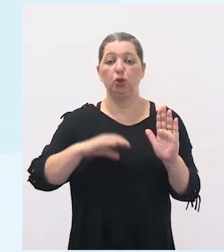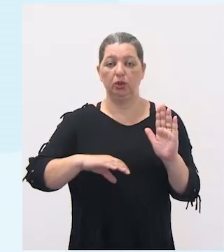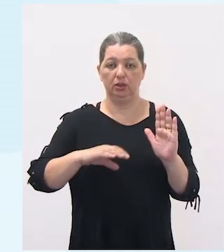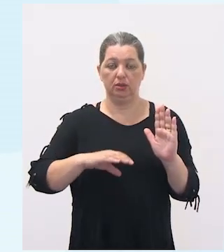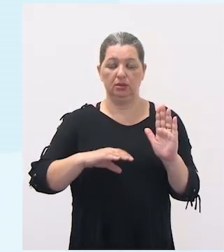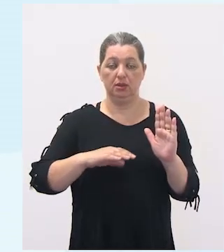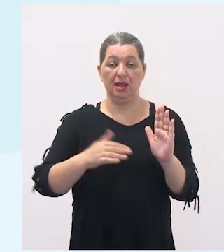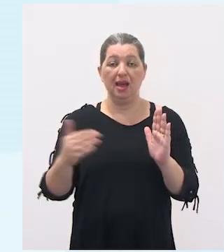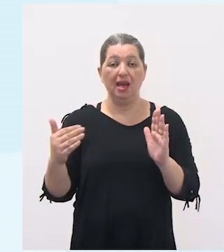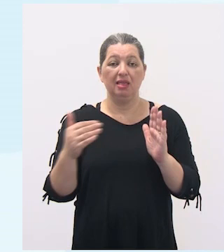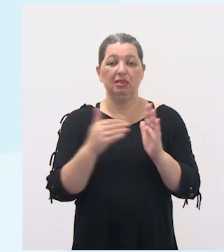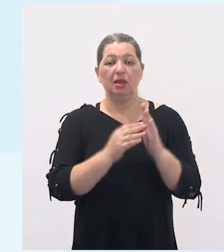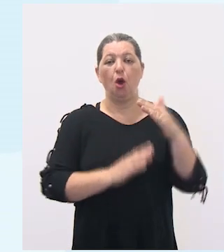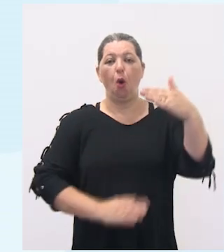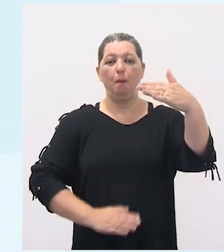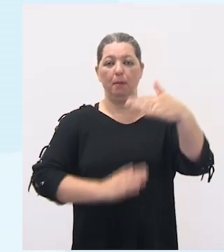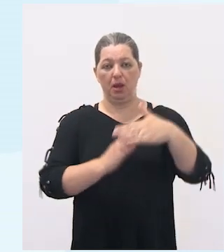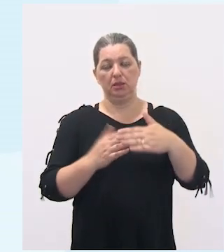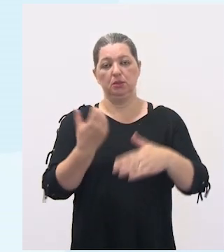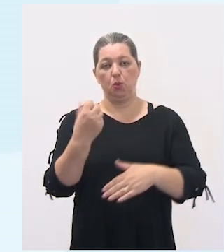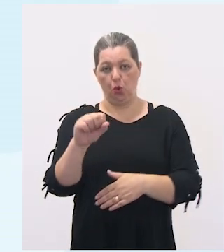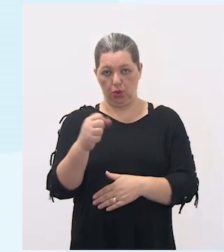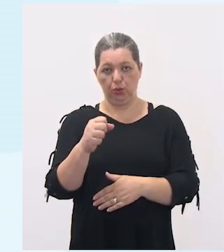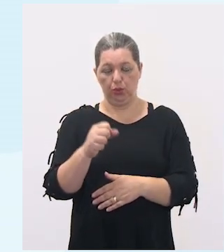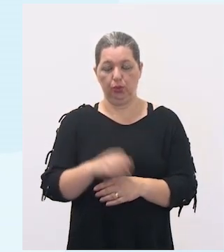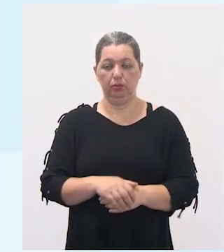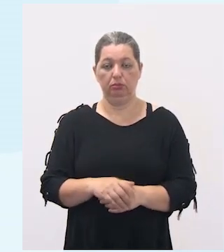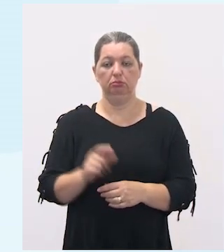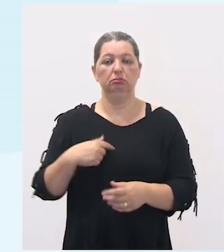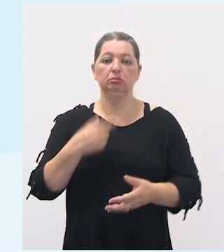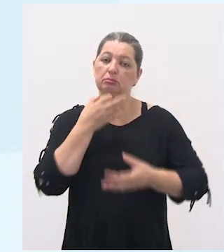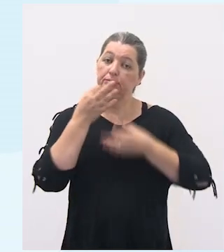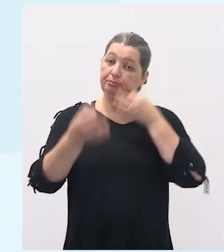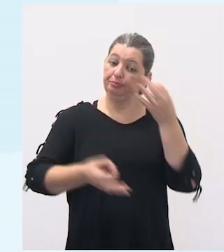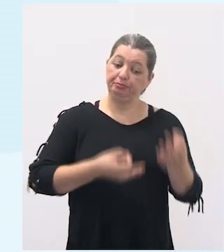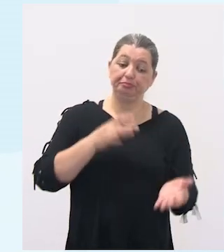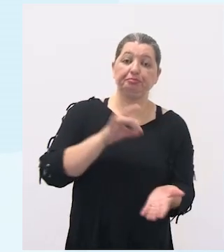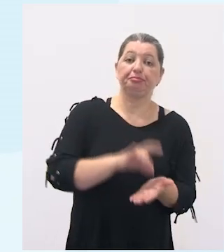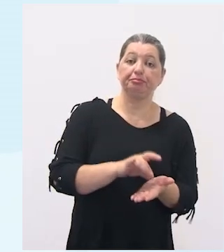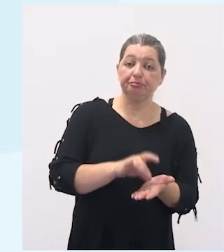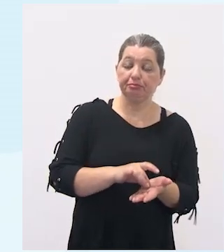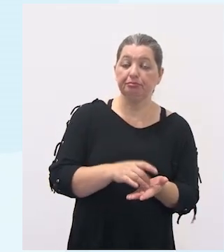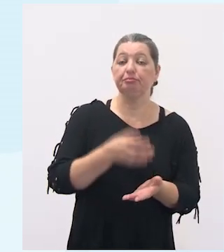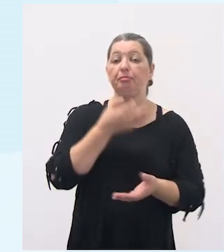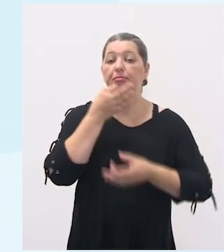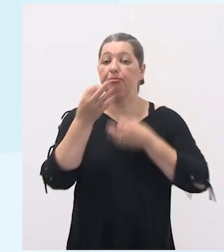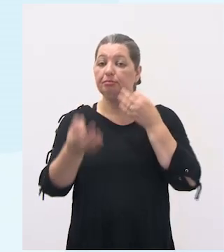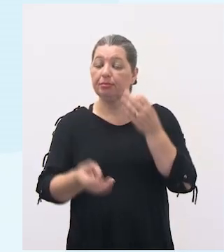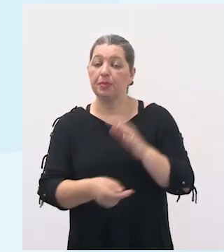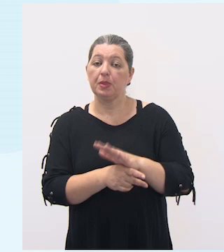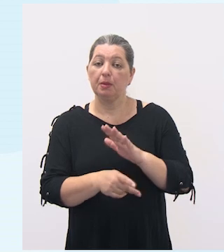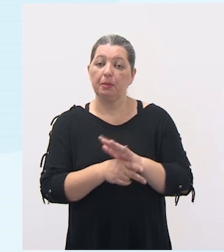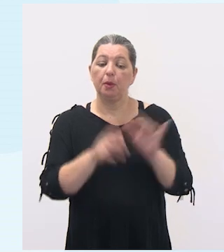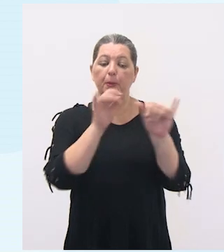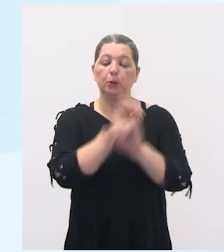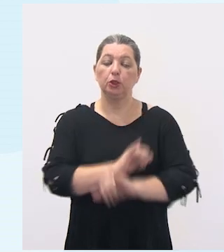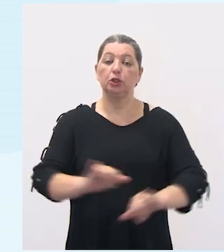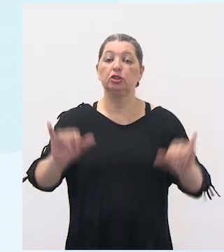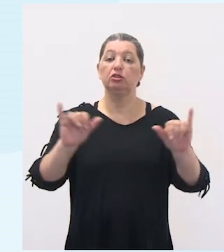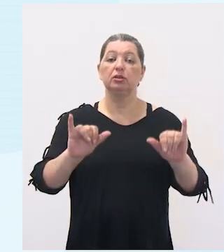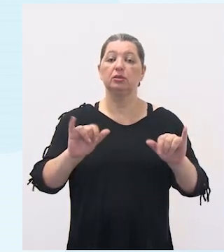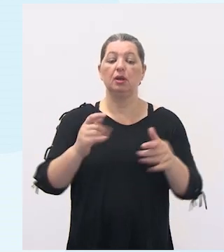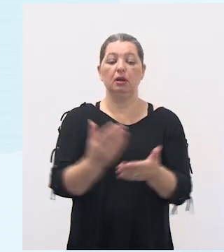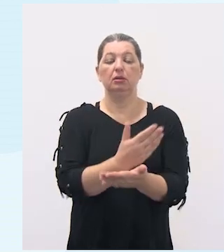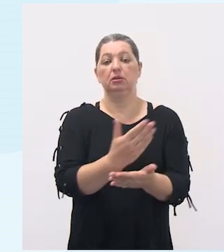nível 8. Então, eu tenho diferenciar fatos de opiniões e opiniões diferentes em artigos e notícias. O